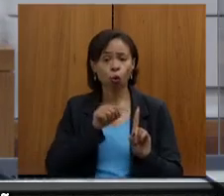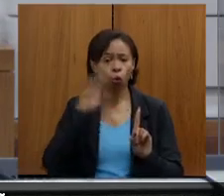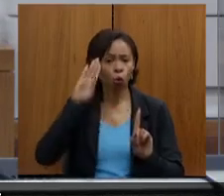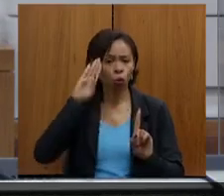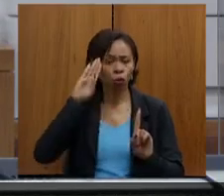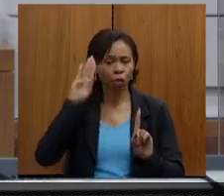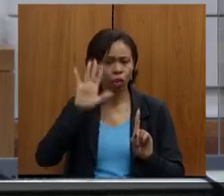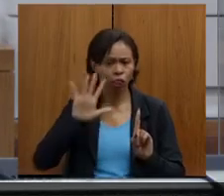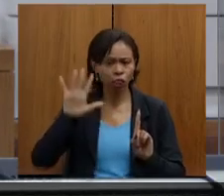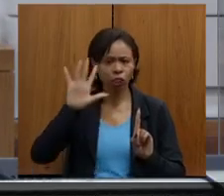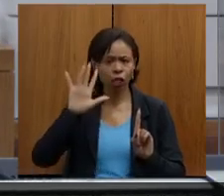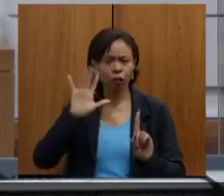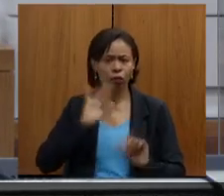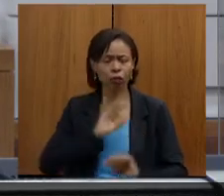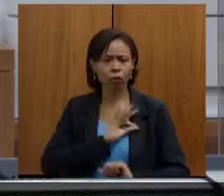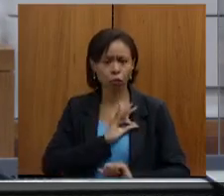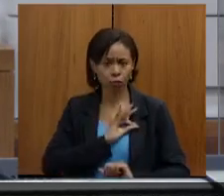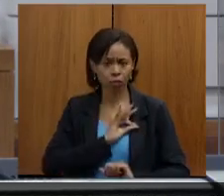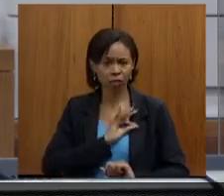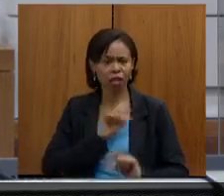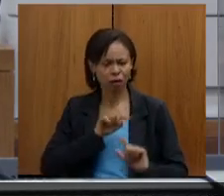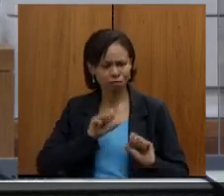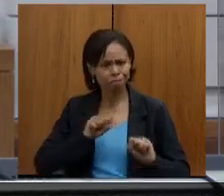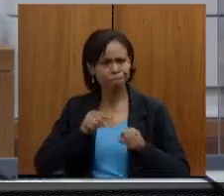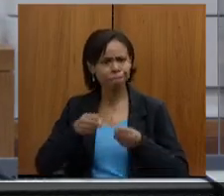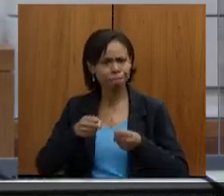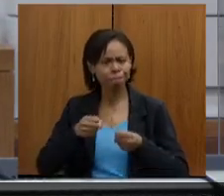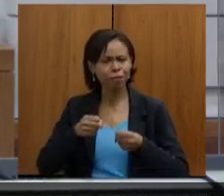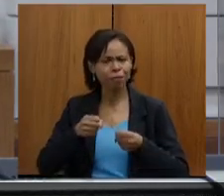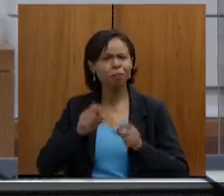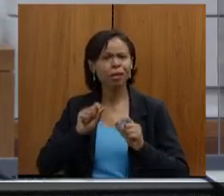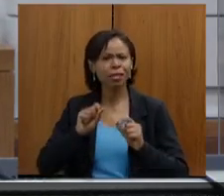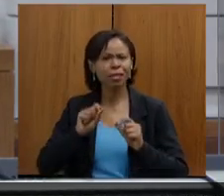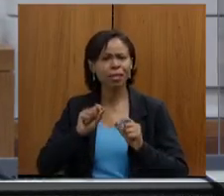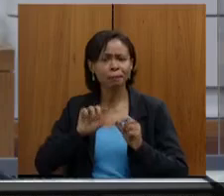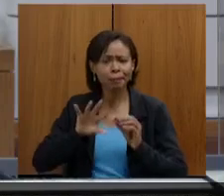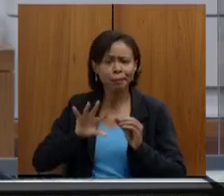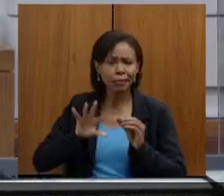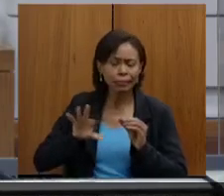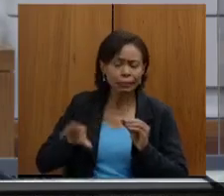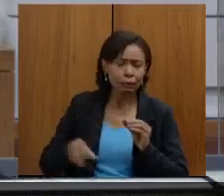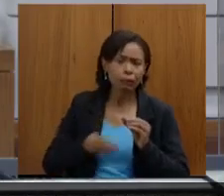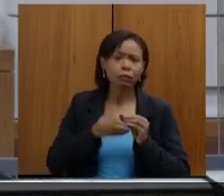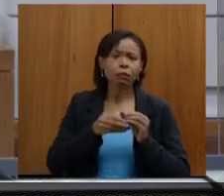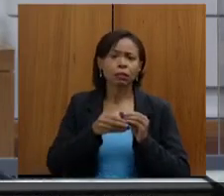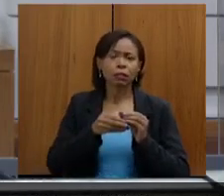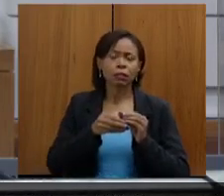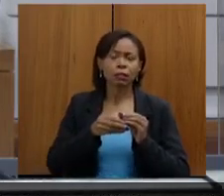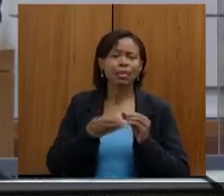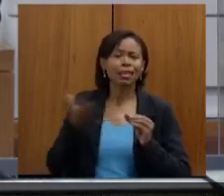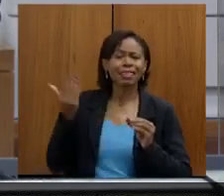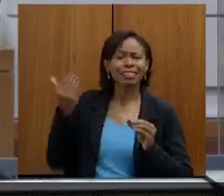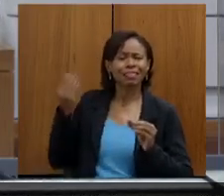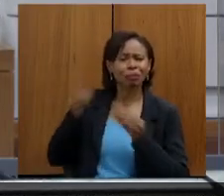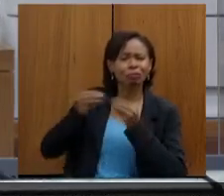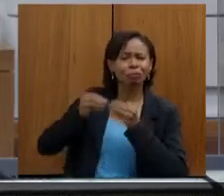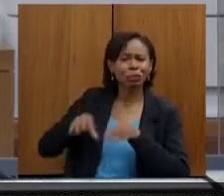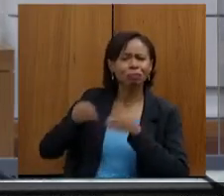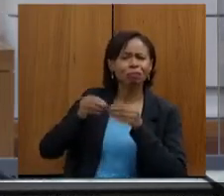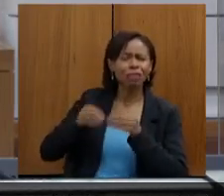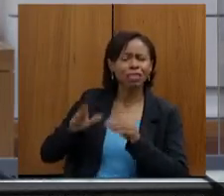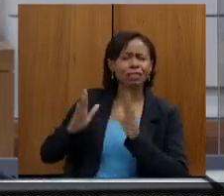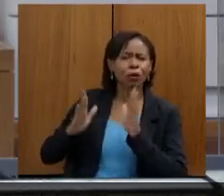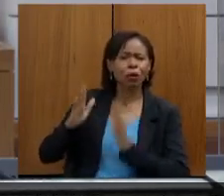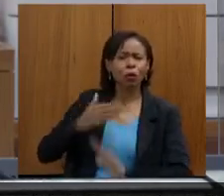Militar lutando para recuperar as perdas O governo passado e eu tenho que estar sempre